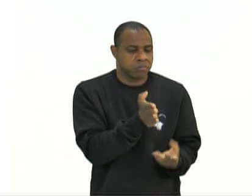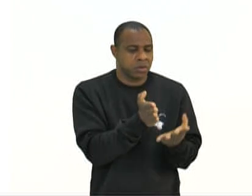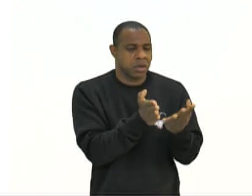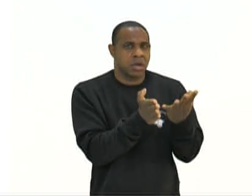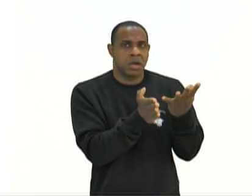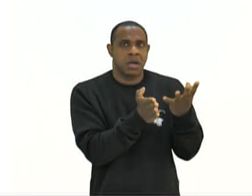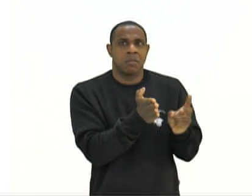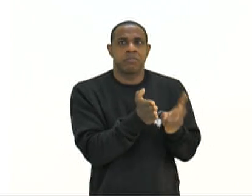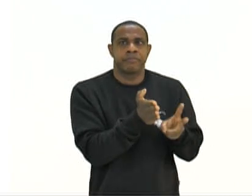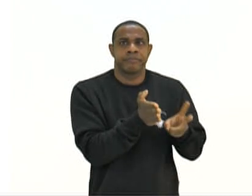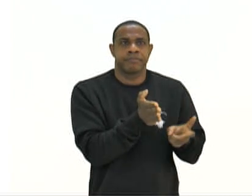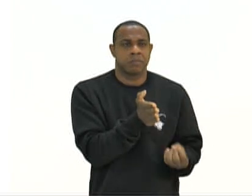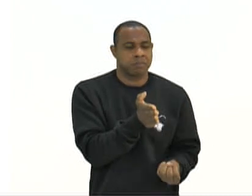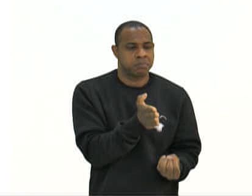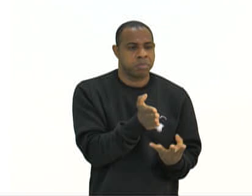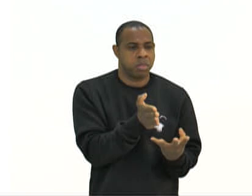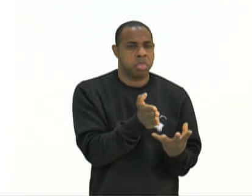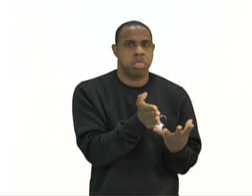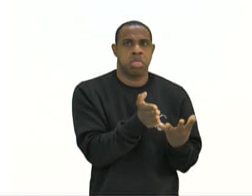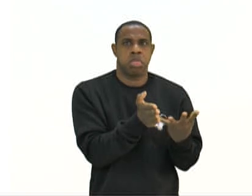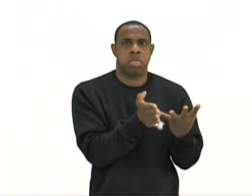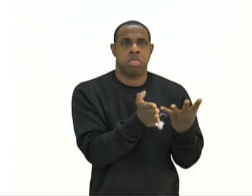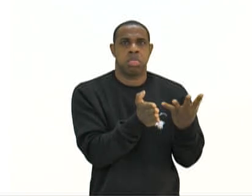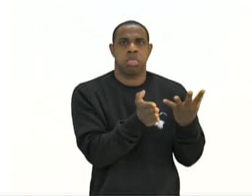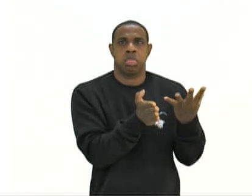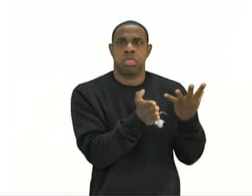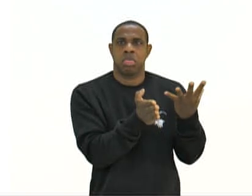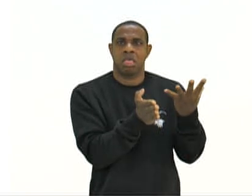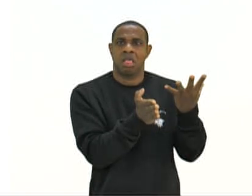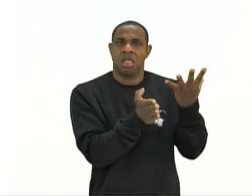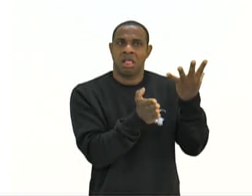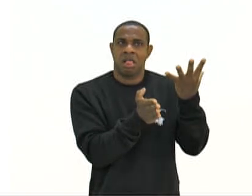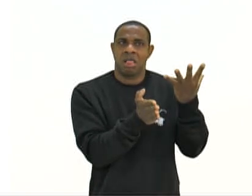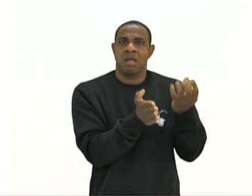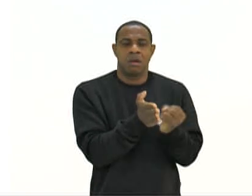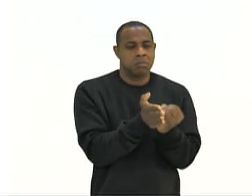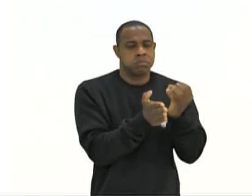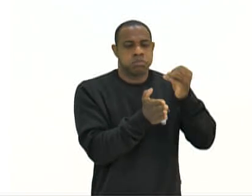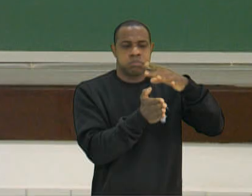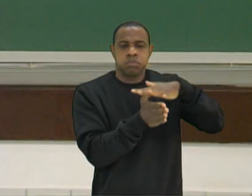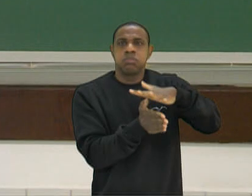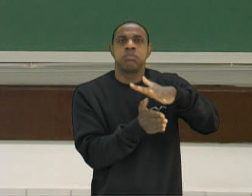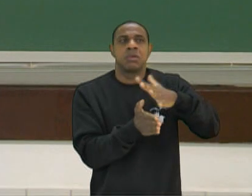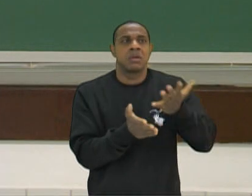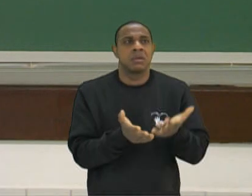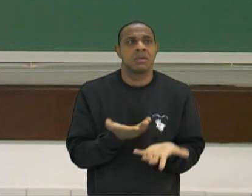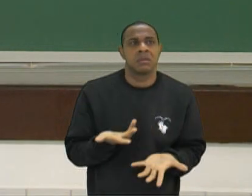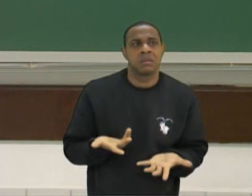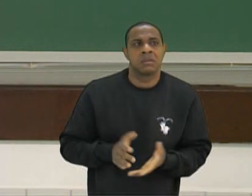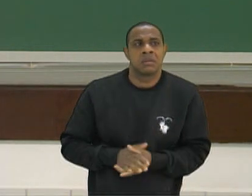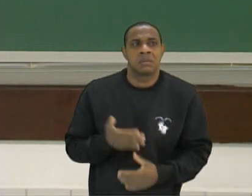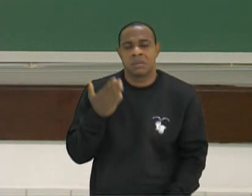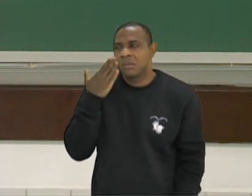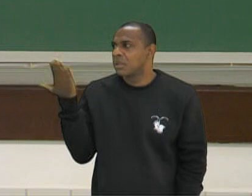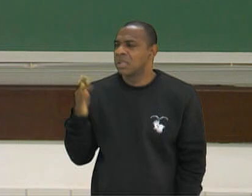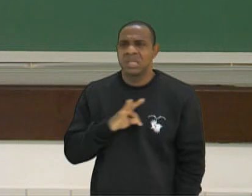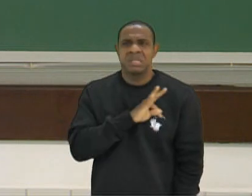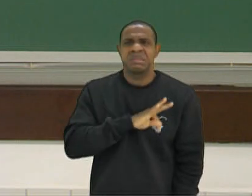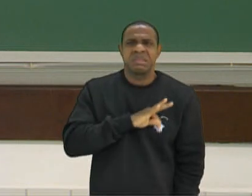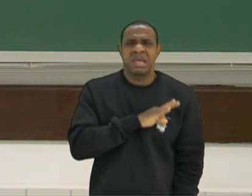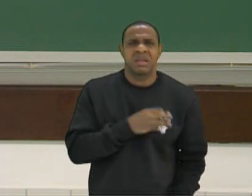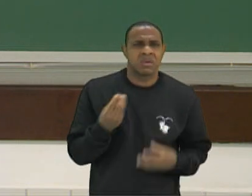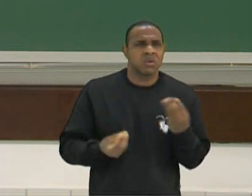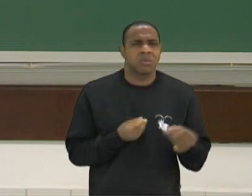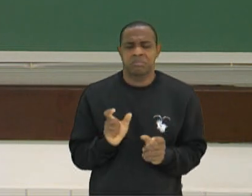permanecem constantes após o processo da reflexão, propagando-se para o meio incidente. Ué, mas assim, esse termo técnico da física, o